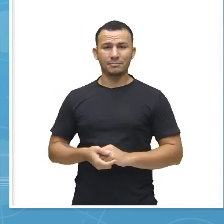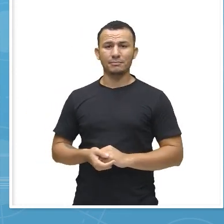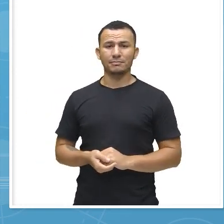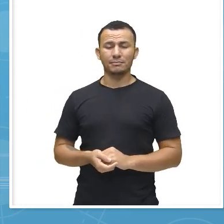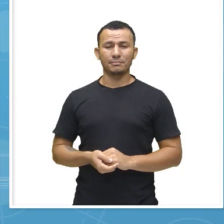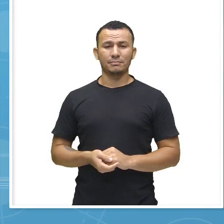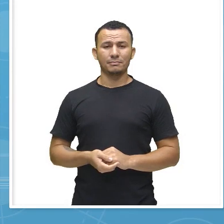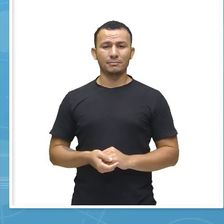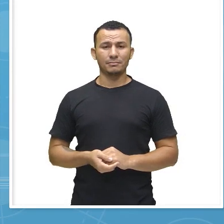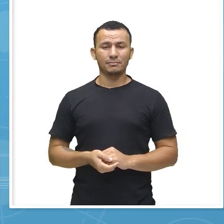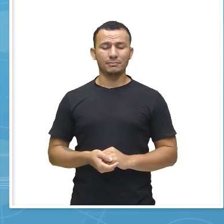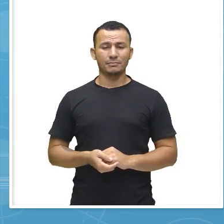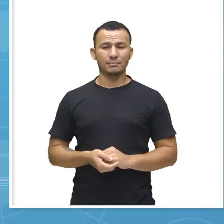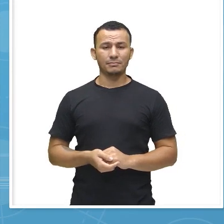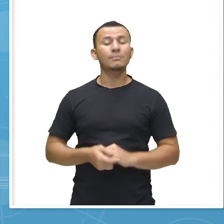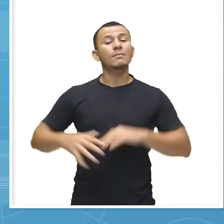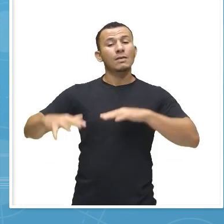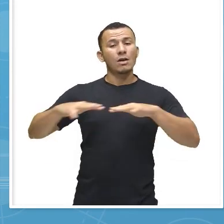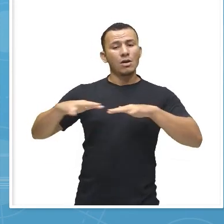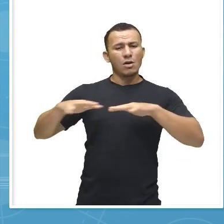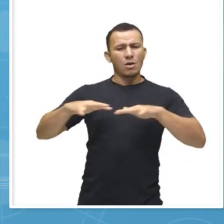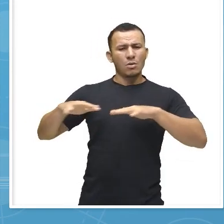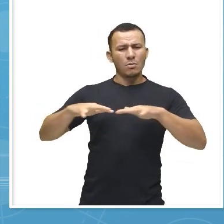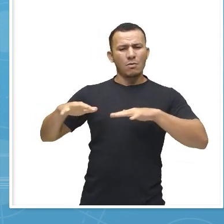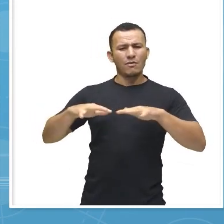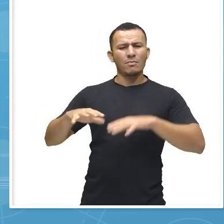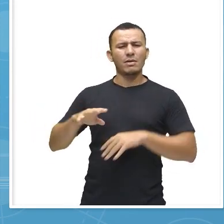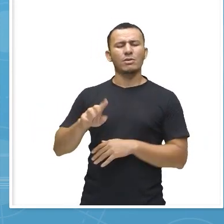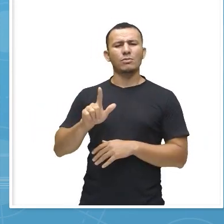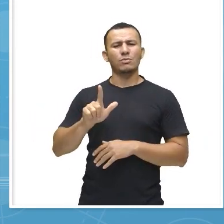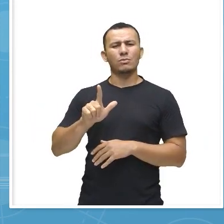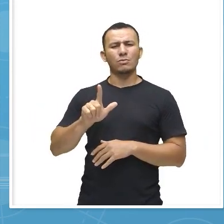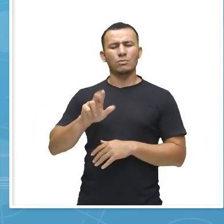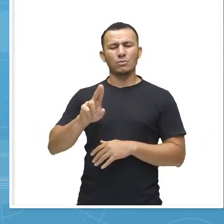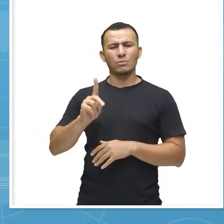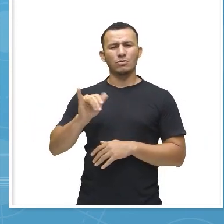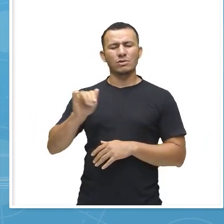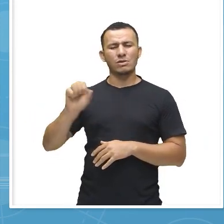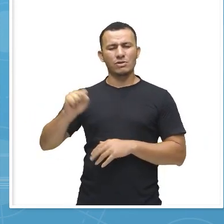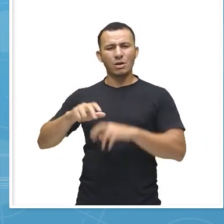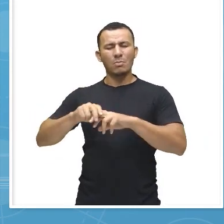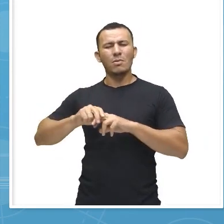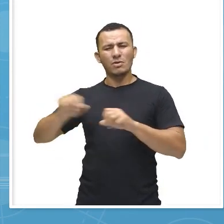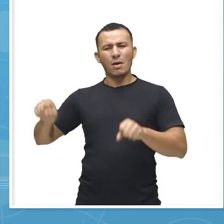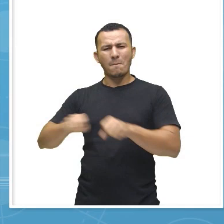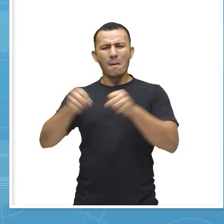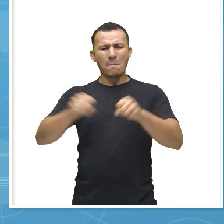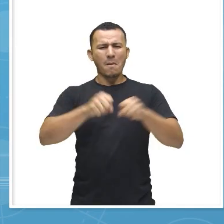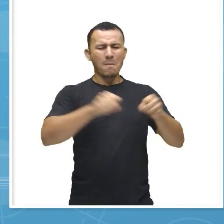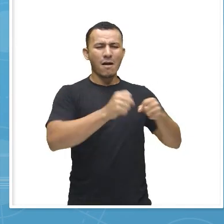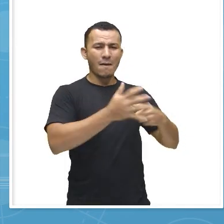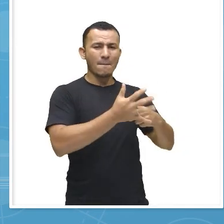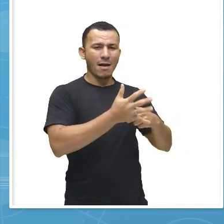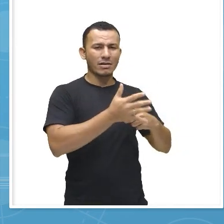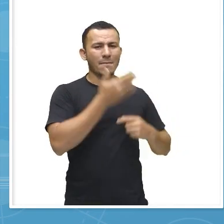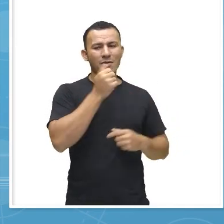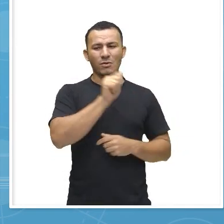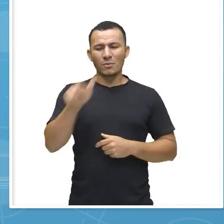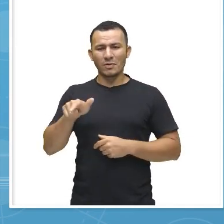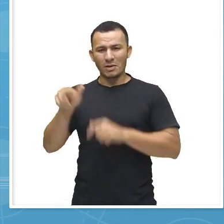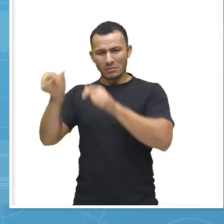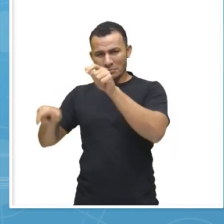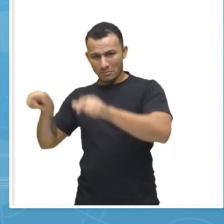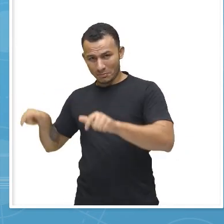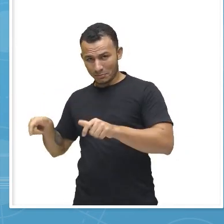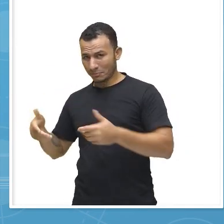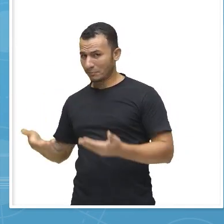desenvolvimento. D. O movimento ludista na Inglaterra com a destruição de máquinas consideradas obsoletas. Então vamos lá, gente.